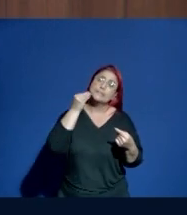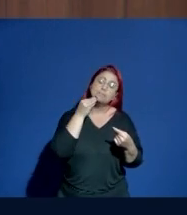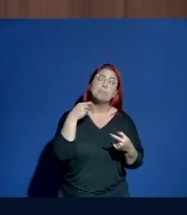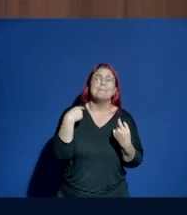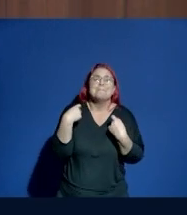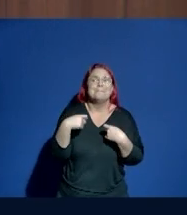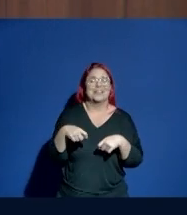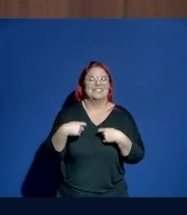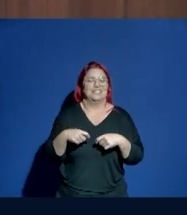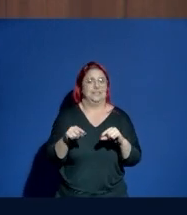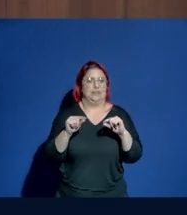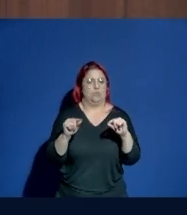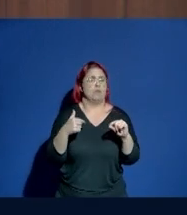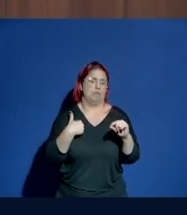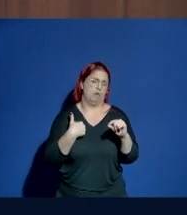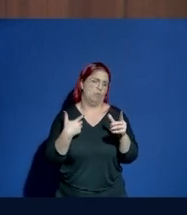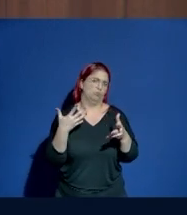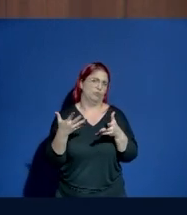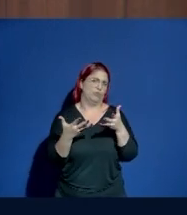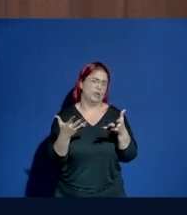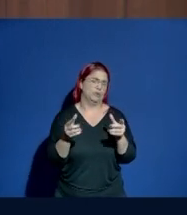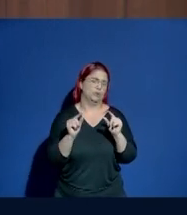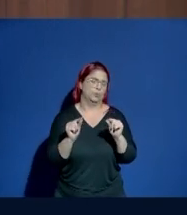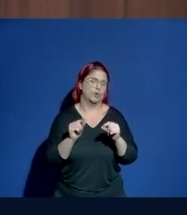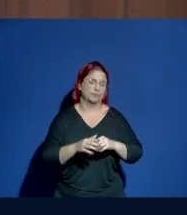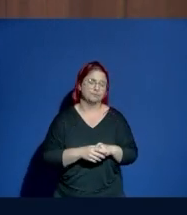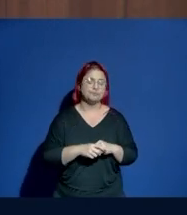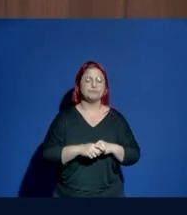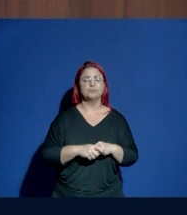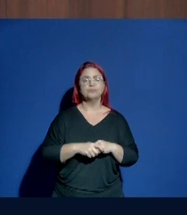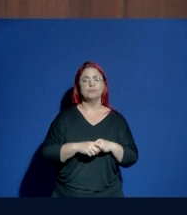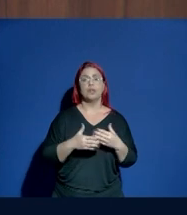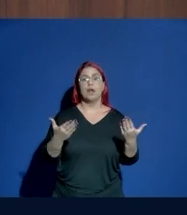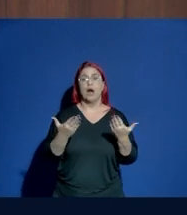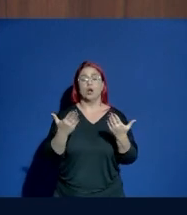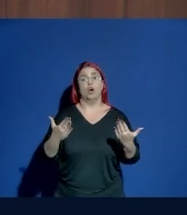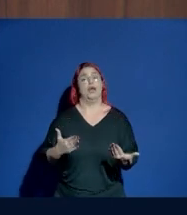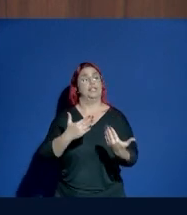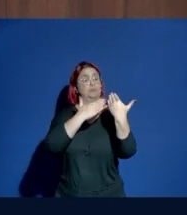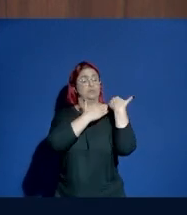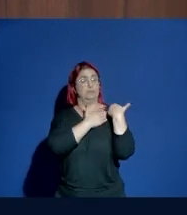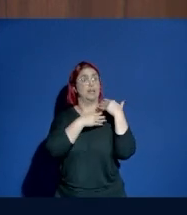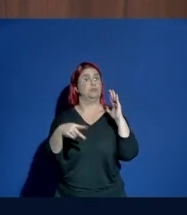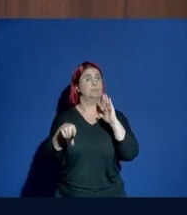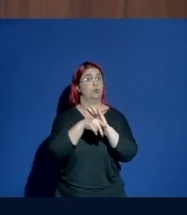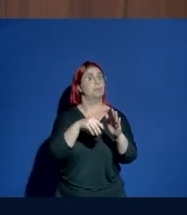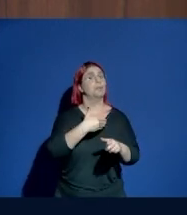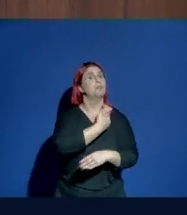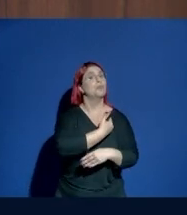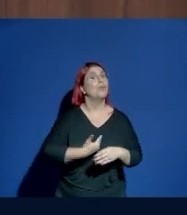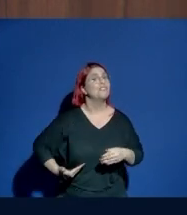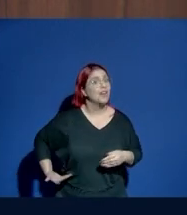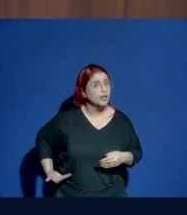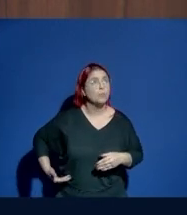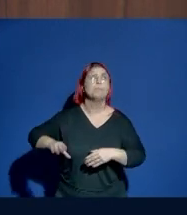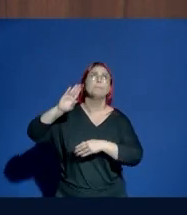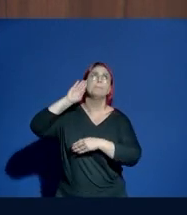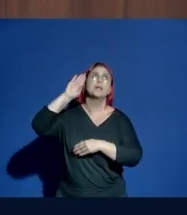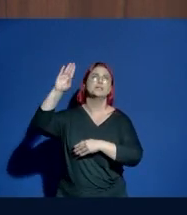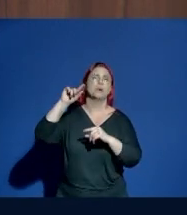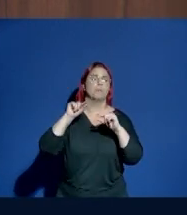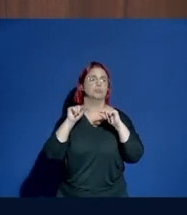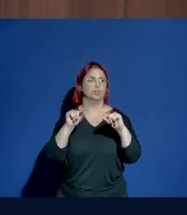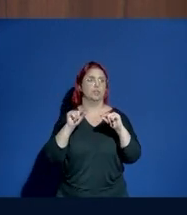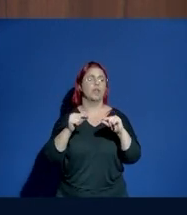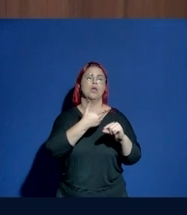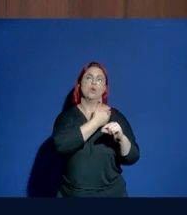precisamos que eu tenho dito aí trazendo a responsabilidade para a estrutura de e principalmente o governo federal